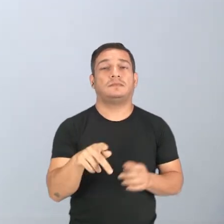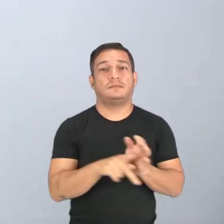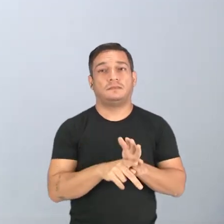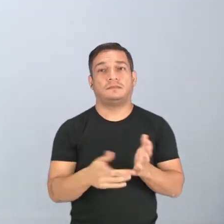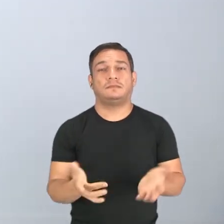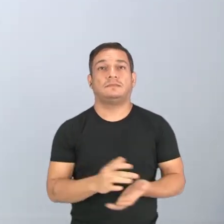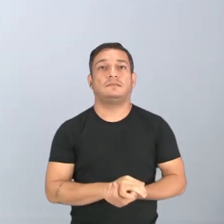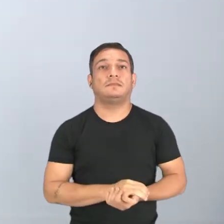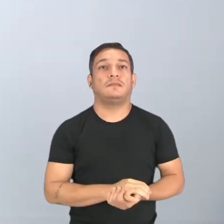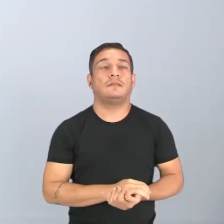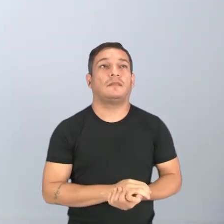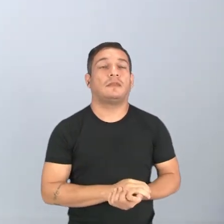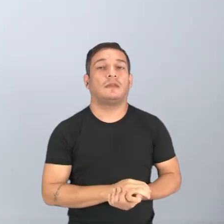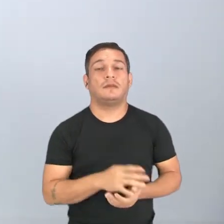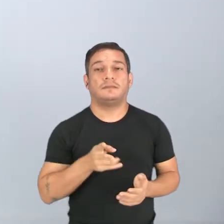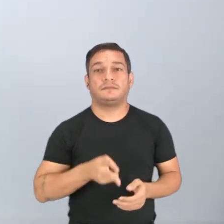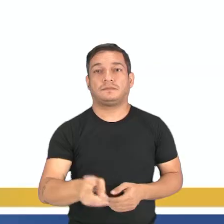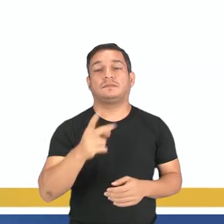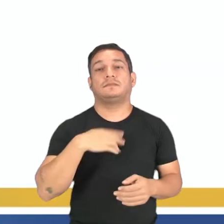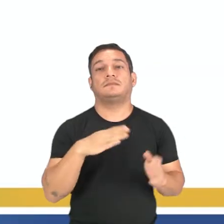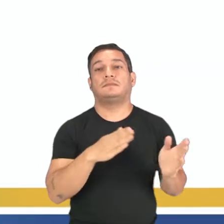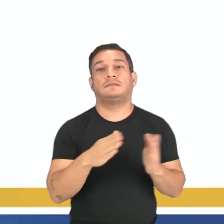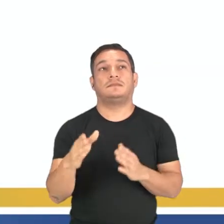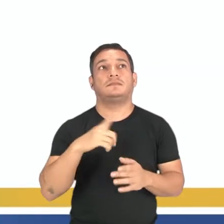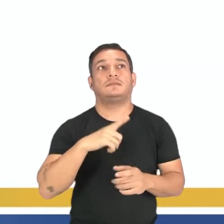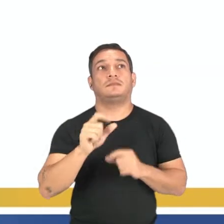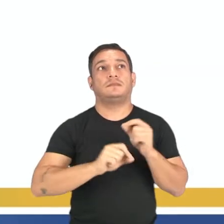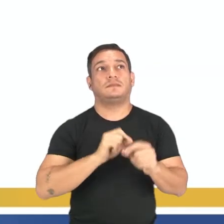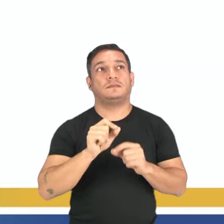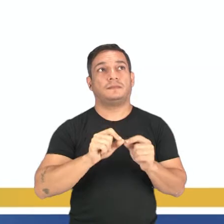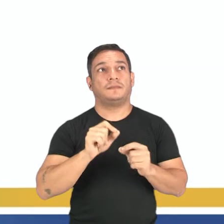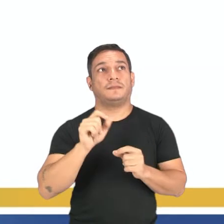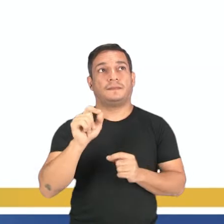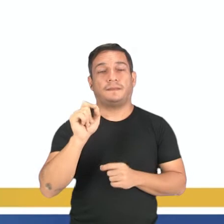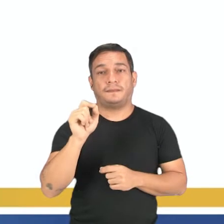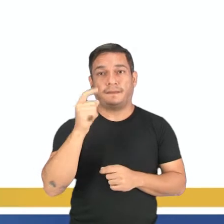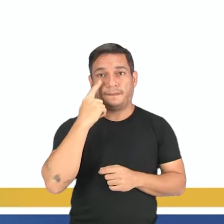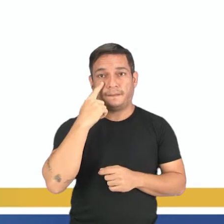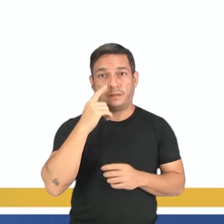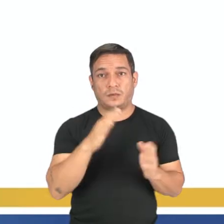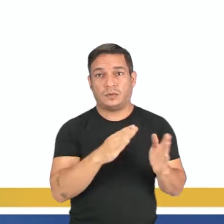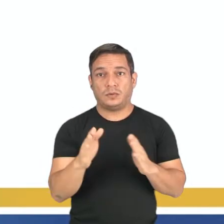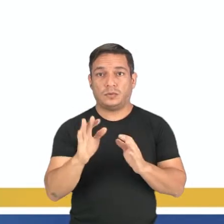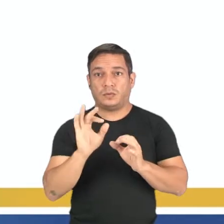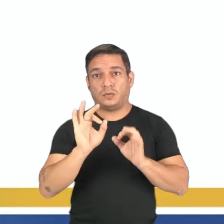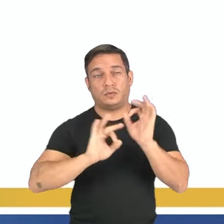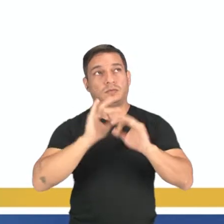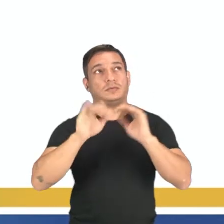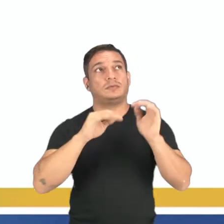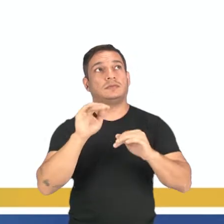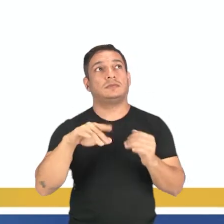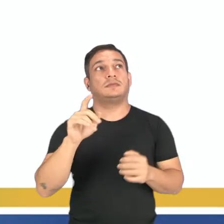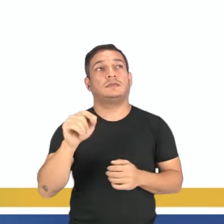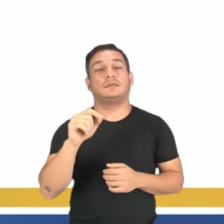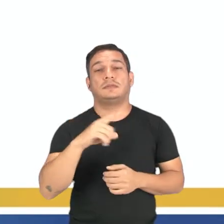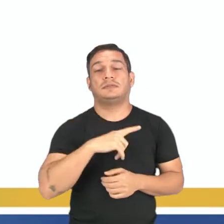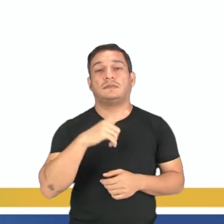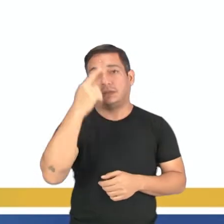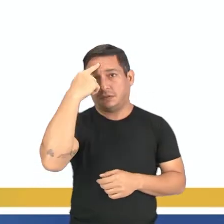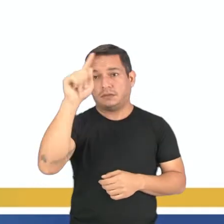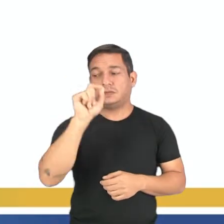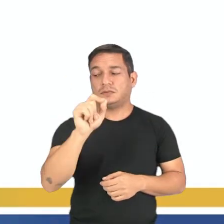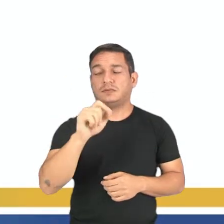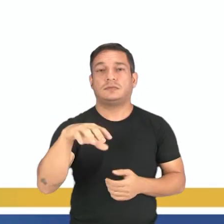pertencimento. Então, ainda durante a regência, houve esse esforço, né, nesse processo de construção identitária, em que houve a